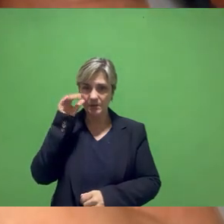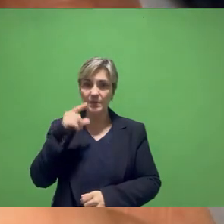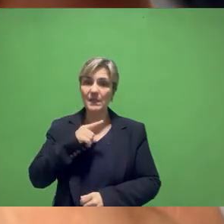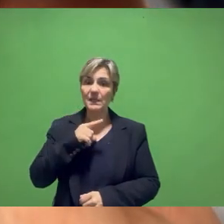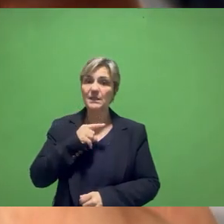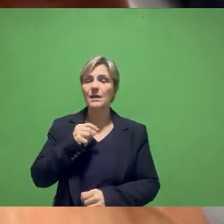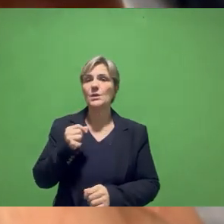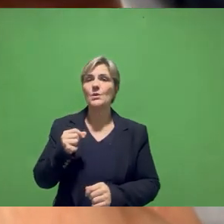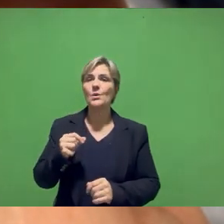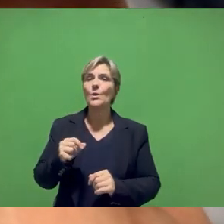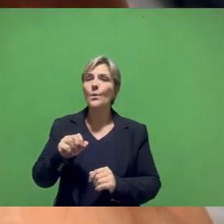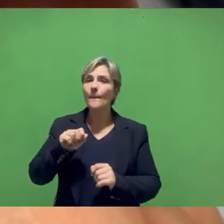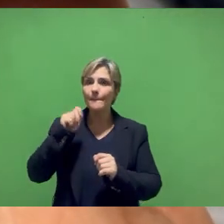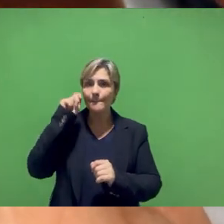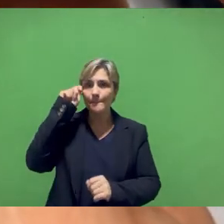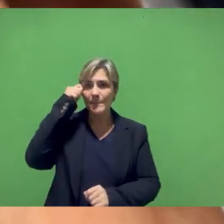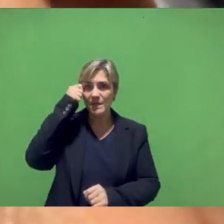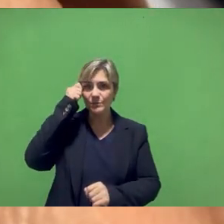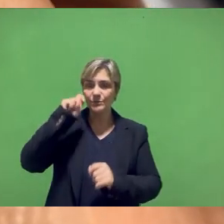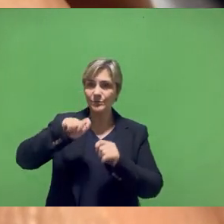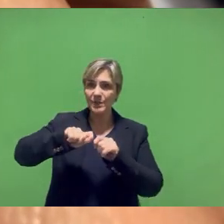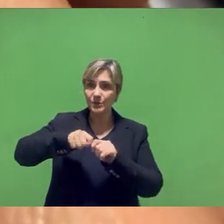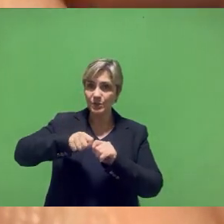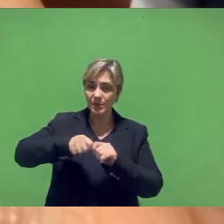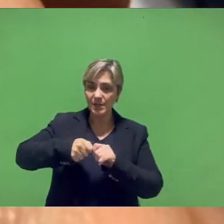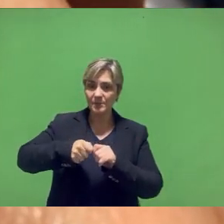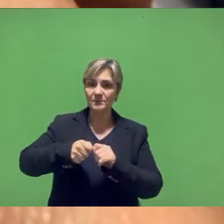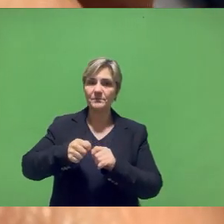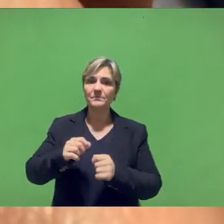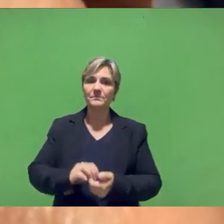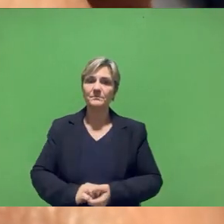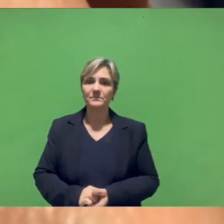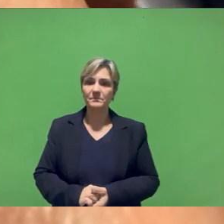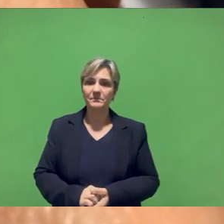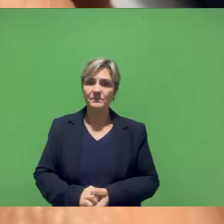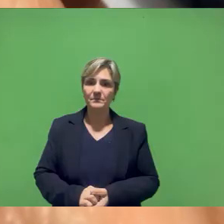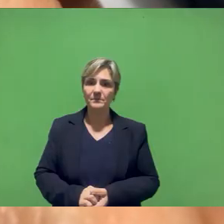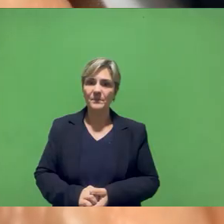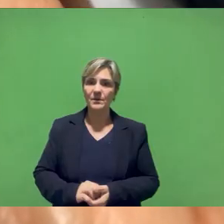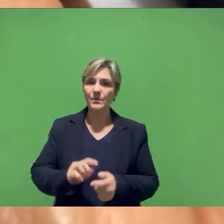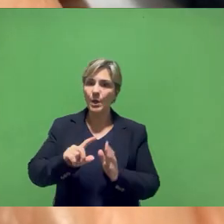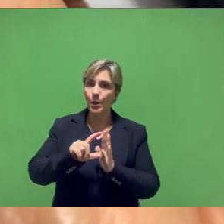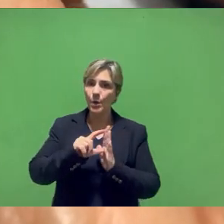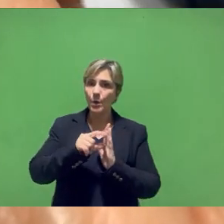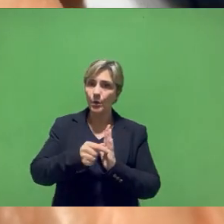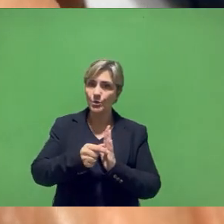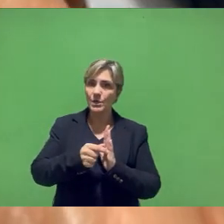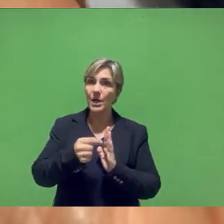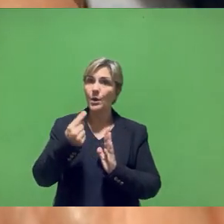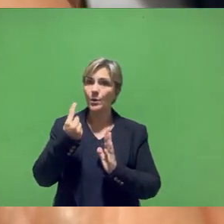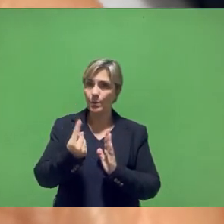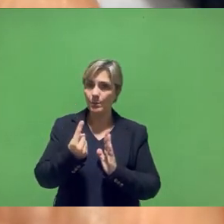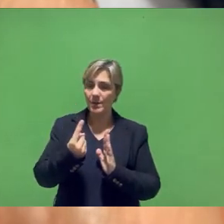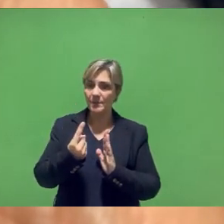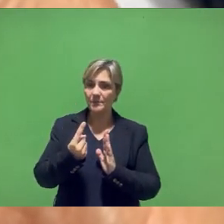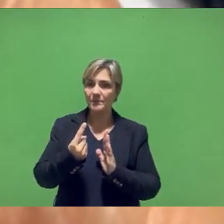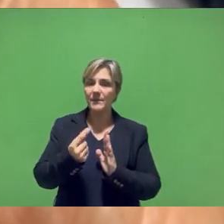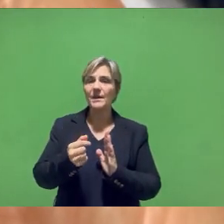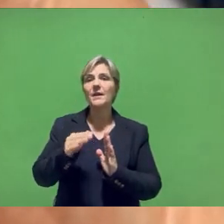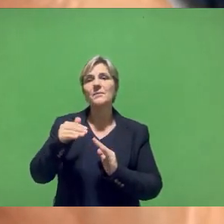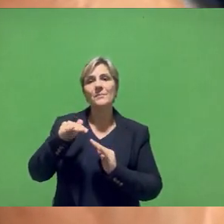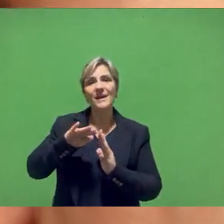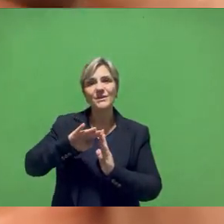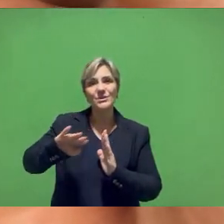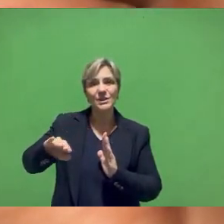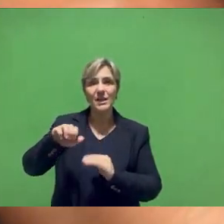tem um botão giratório, esse preto, que a gente vai girar para cima. Eu vou girar uma unidade para tirar o ar. Sempre